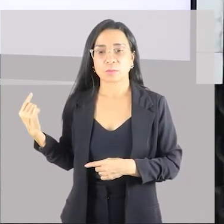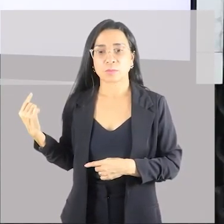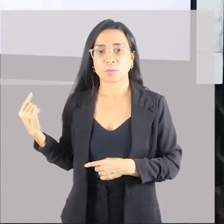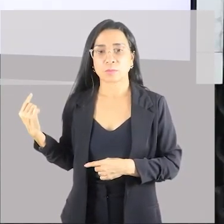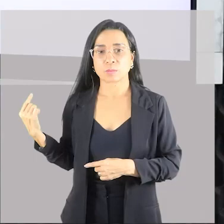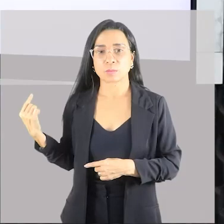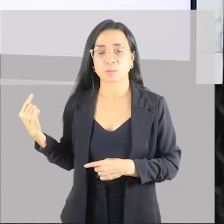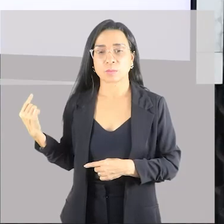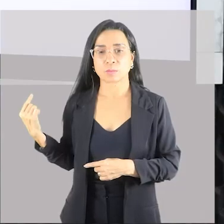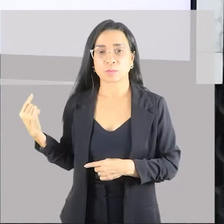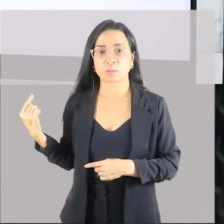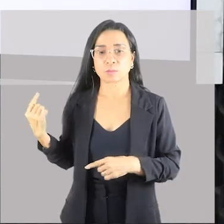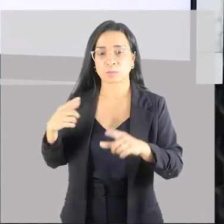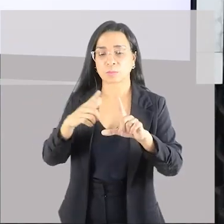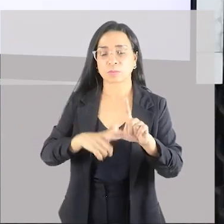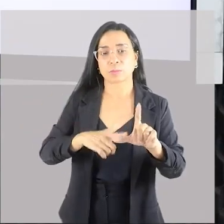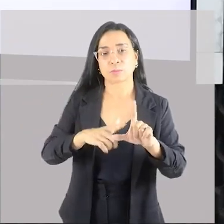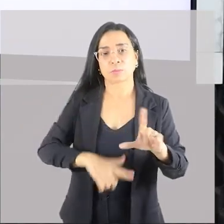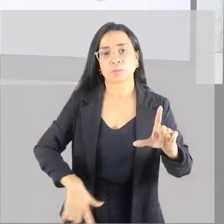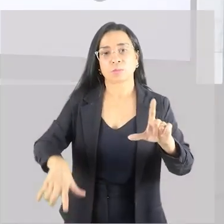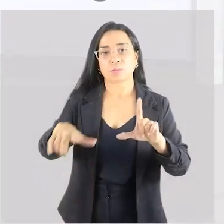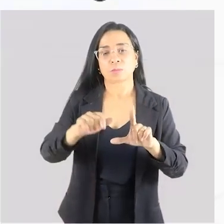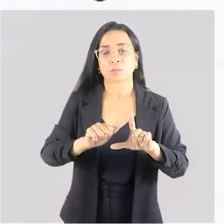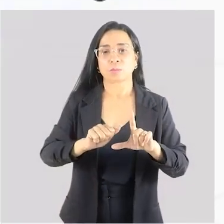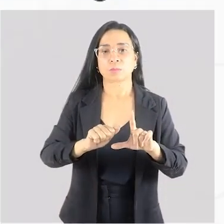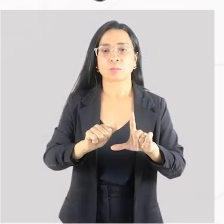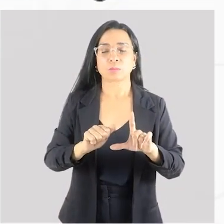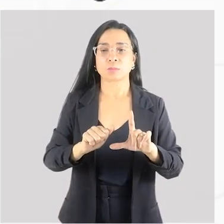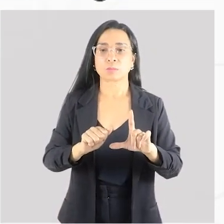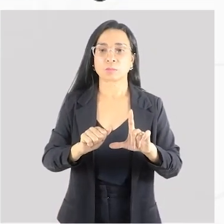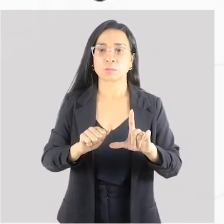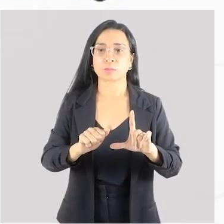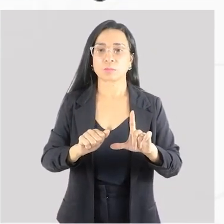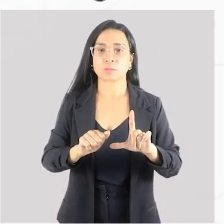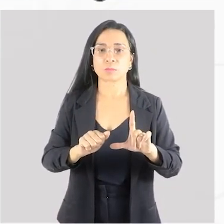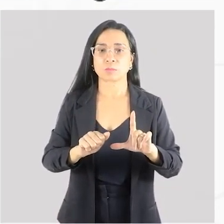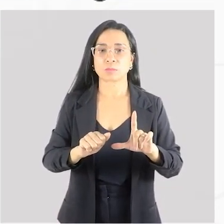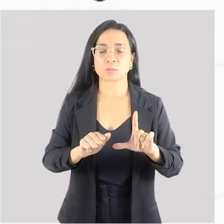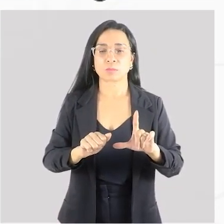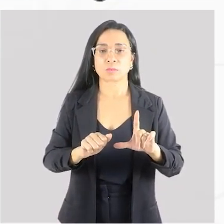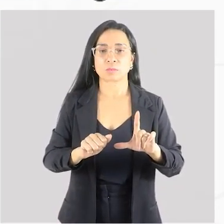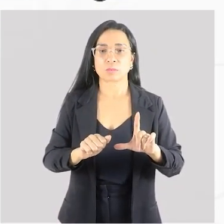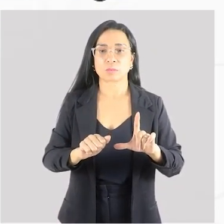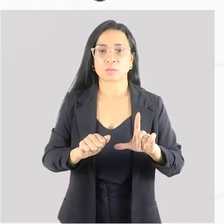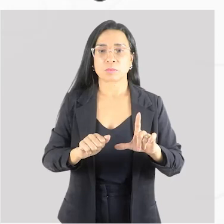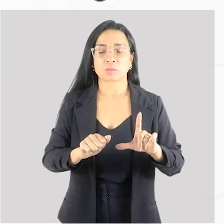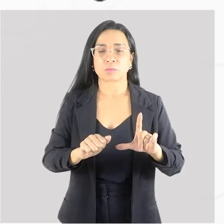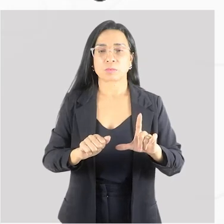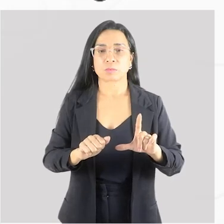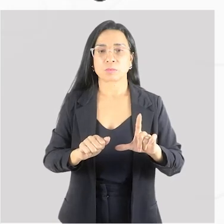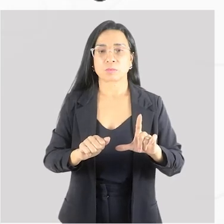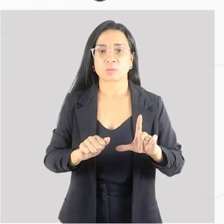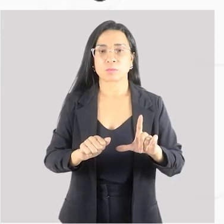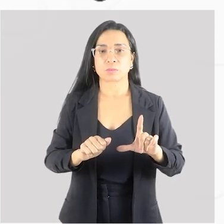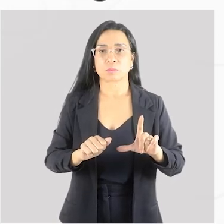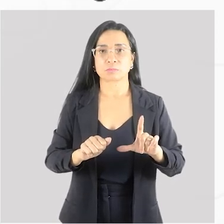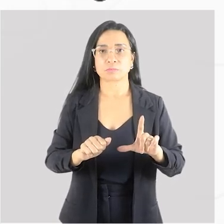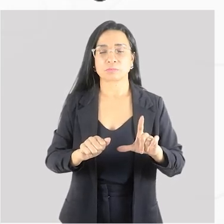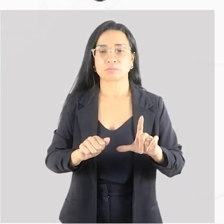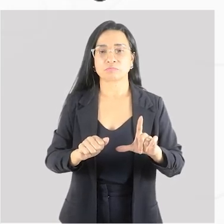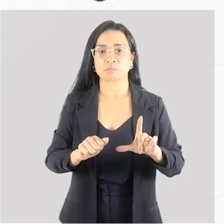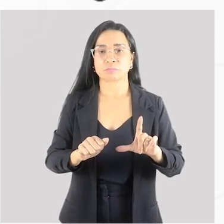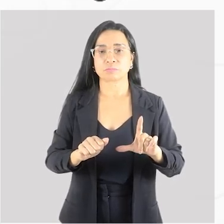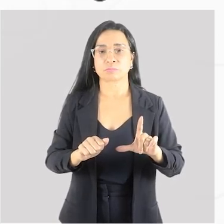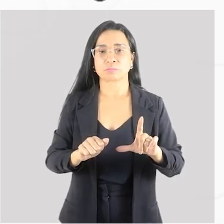assinale a alternativa correta. Segundo Locke, o estado de natureza se confunde com o estado de servidão? Não faz nenhum sentido